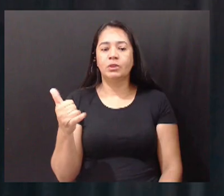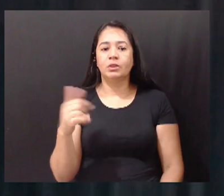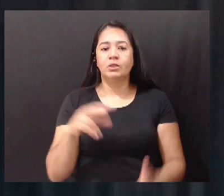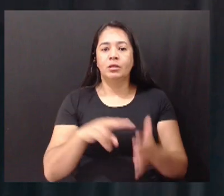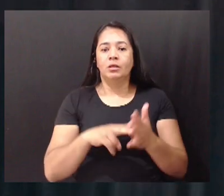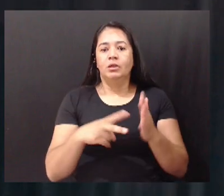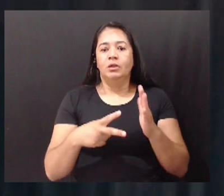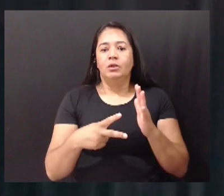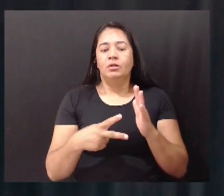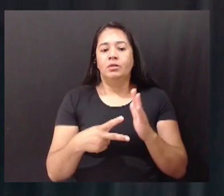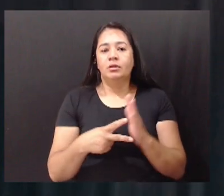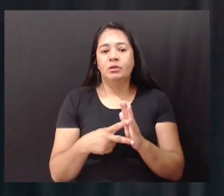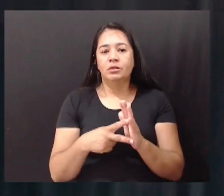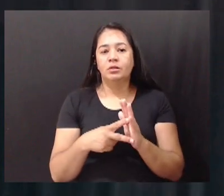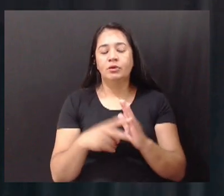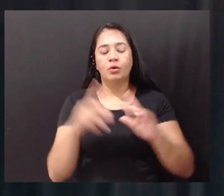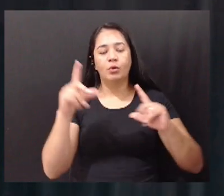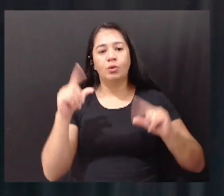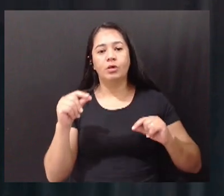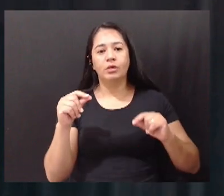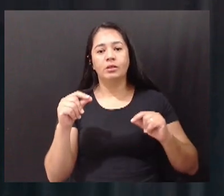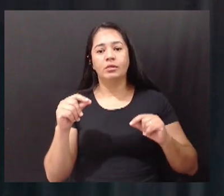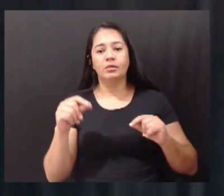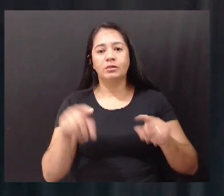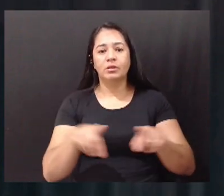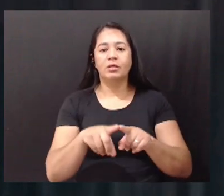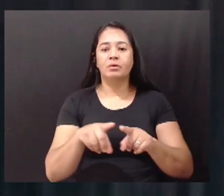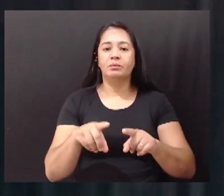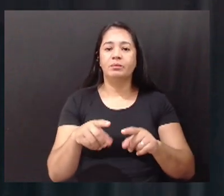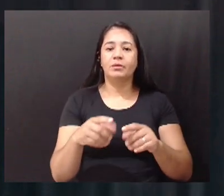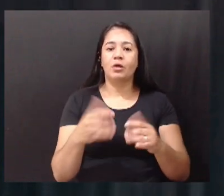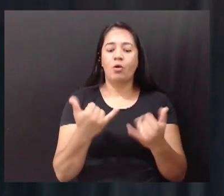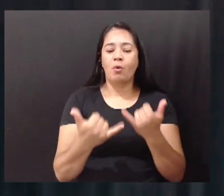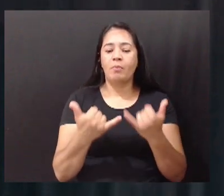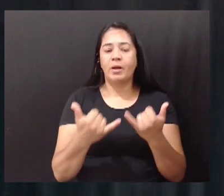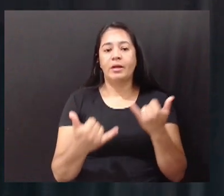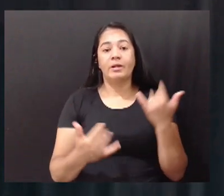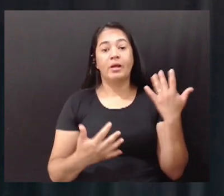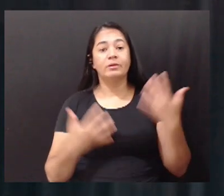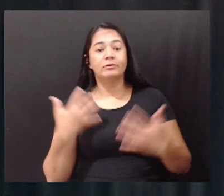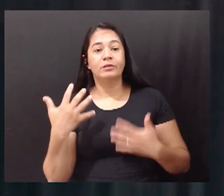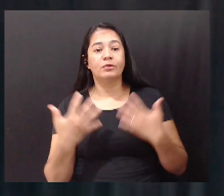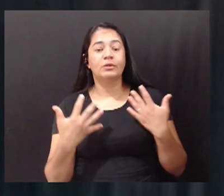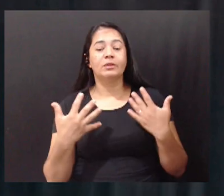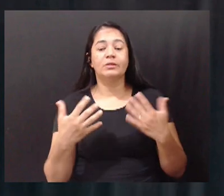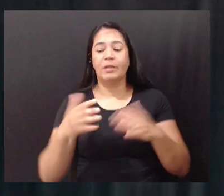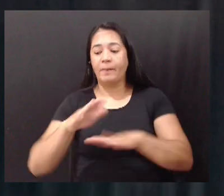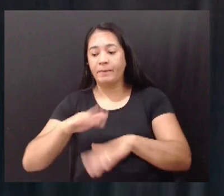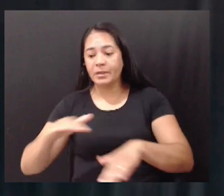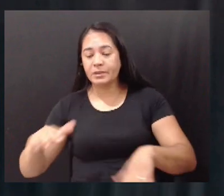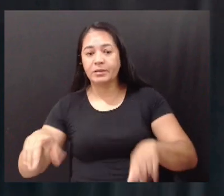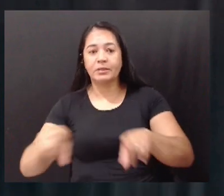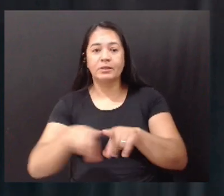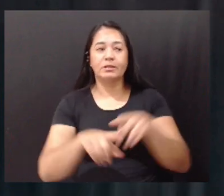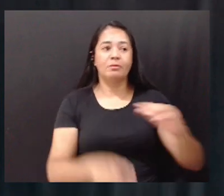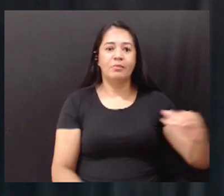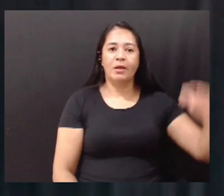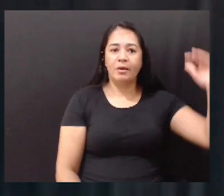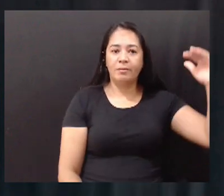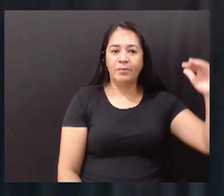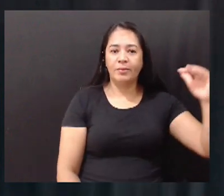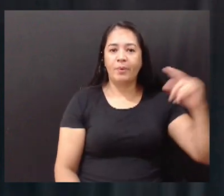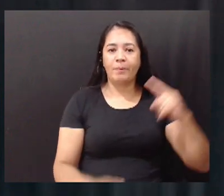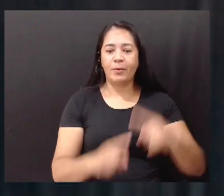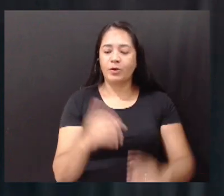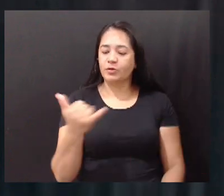do ponto de vista de lazer, não só para as crianças, mas para os adultos também. E quando o celular ele vira um